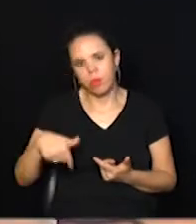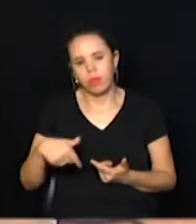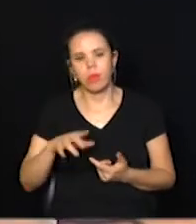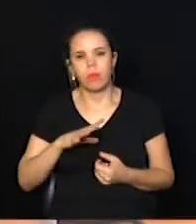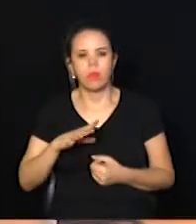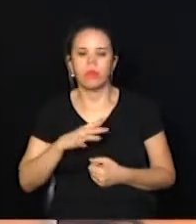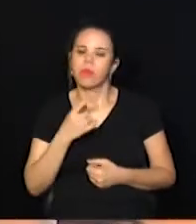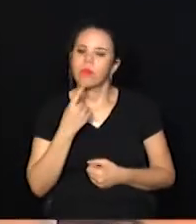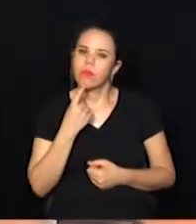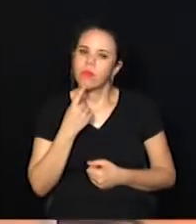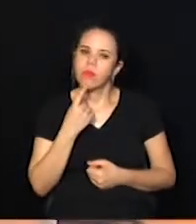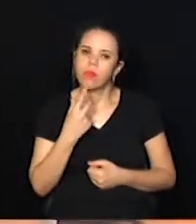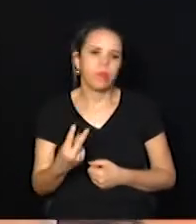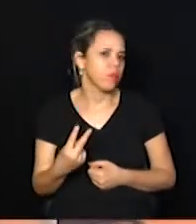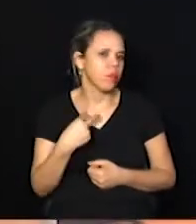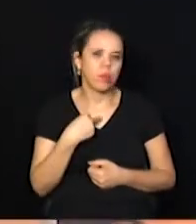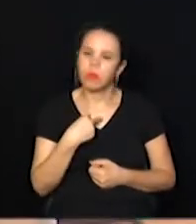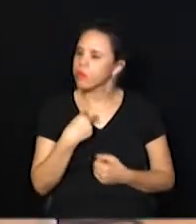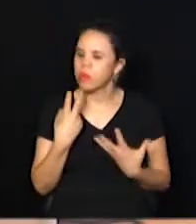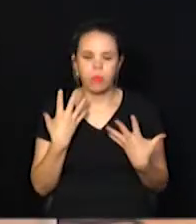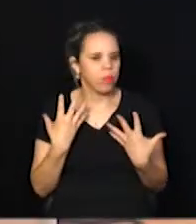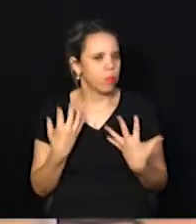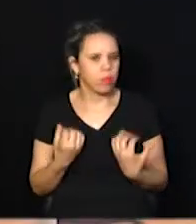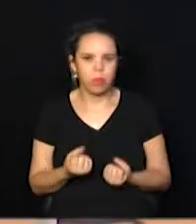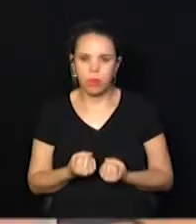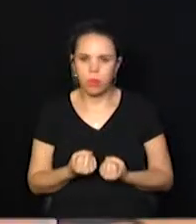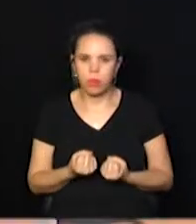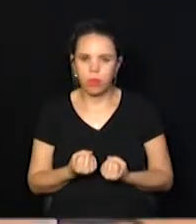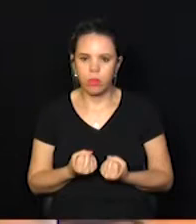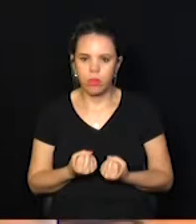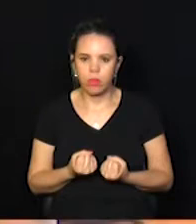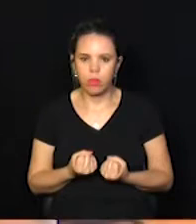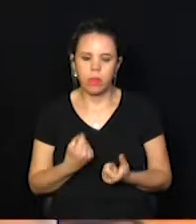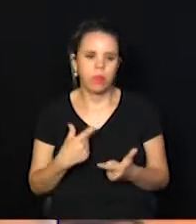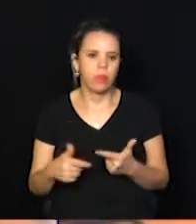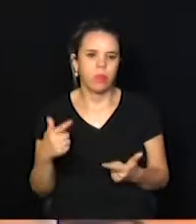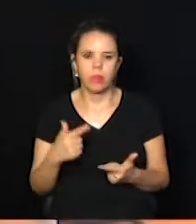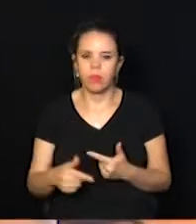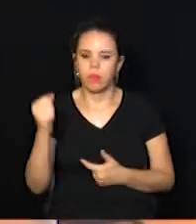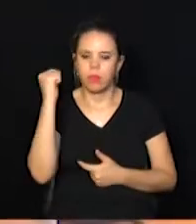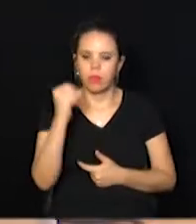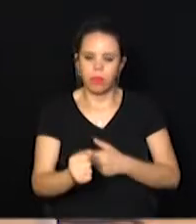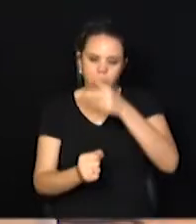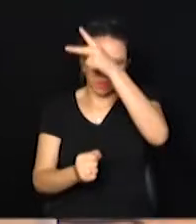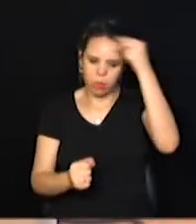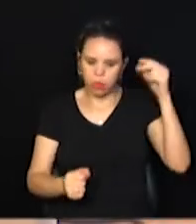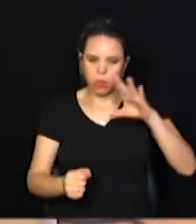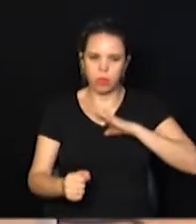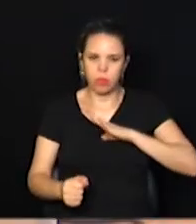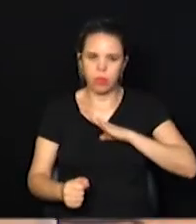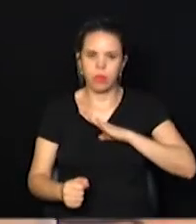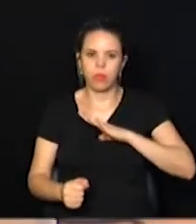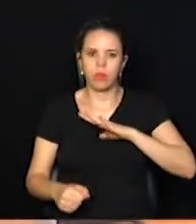município não pode permitir que um caso como este, o prefeito da cidade, que é sede da